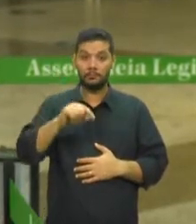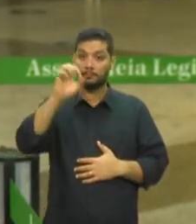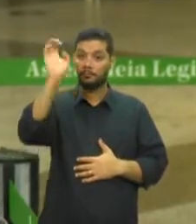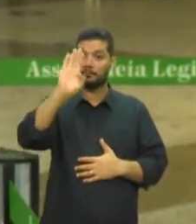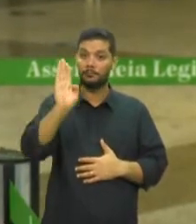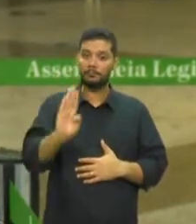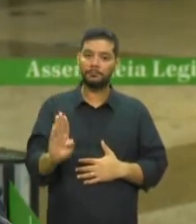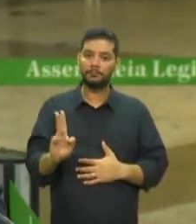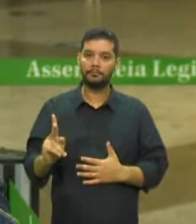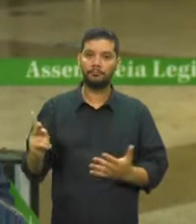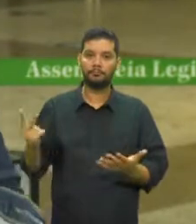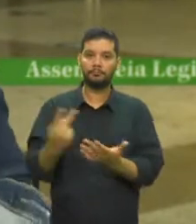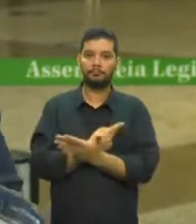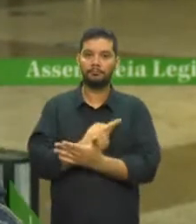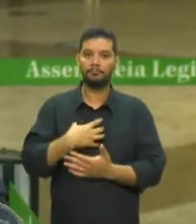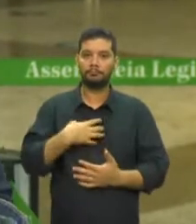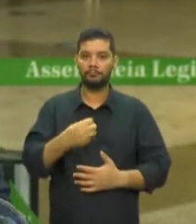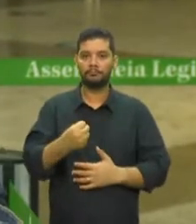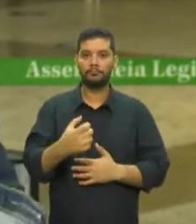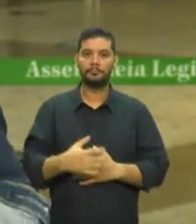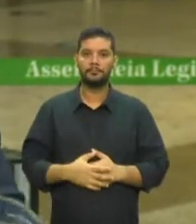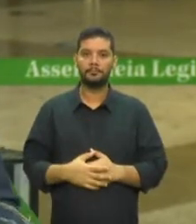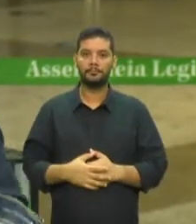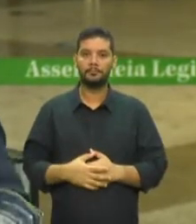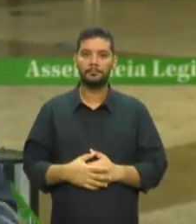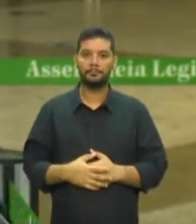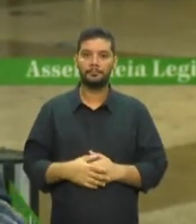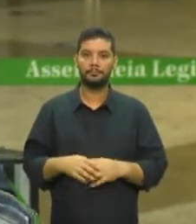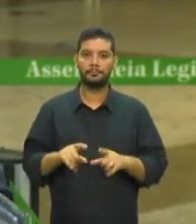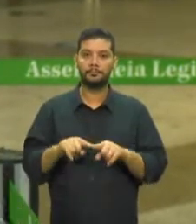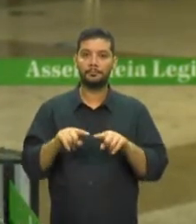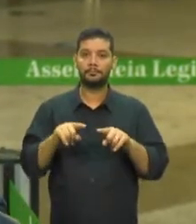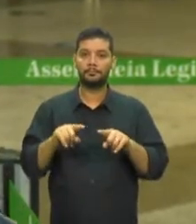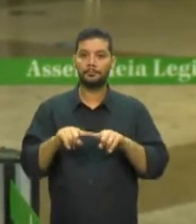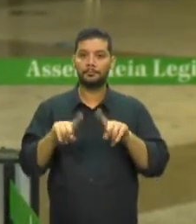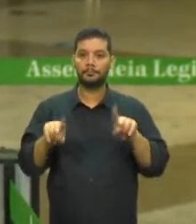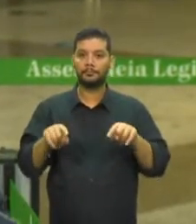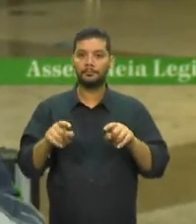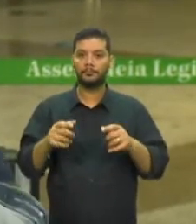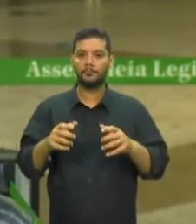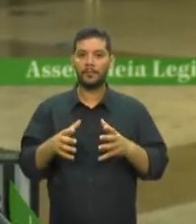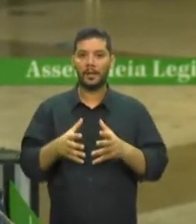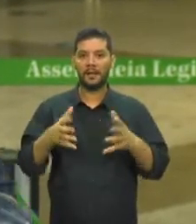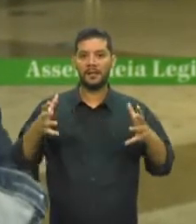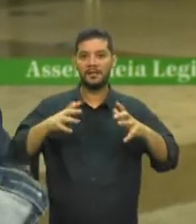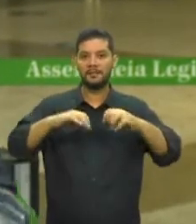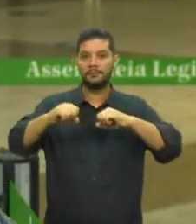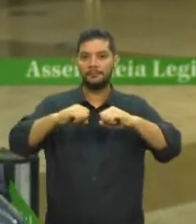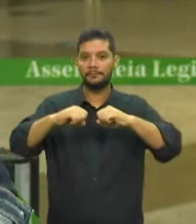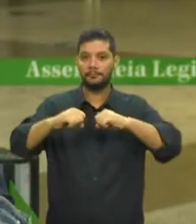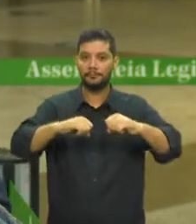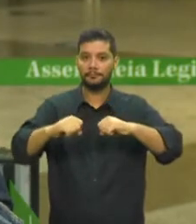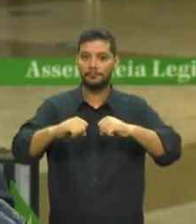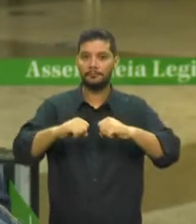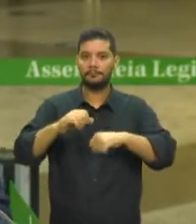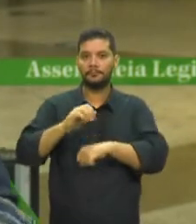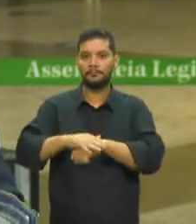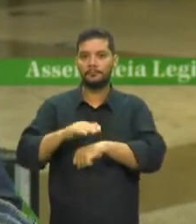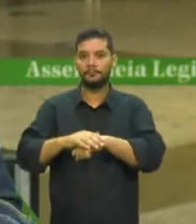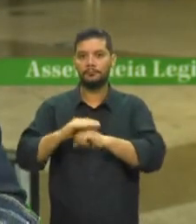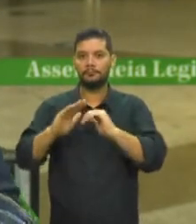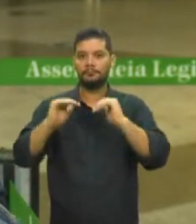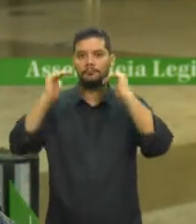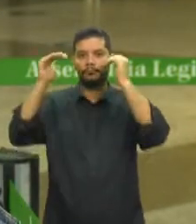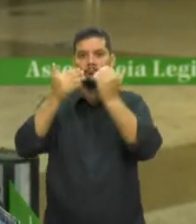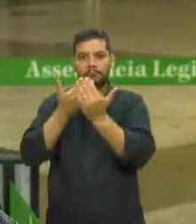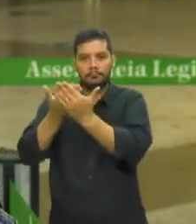tiram a própria vida. Olha só, Tiago, o programa Grandes Debates é organizado e conduzido pelo Conselho de Altos Estudos aqui